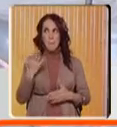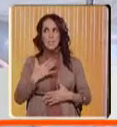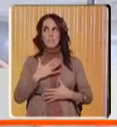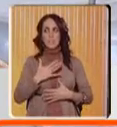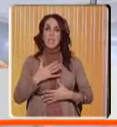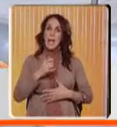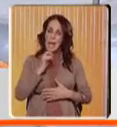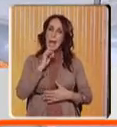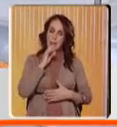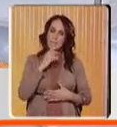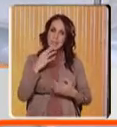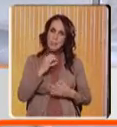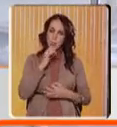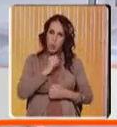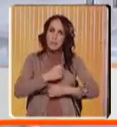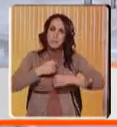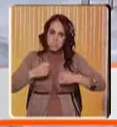algum peso. Isso está descrito.